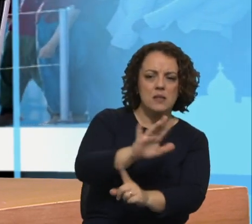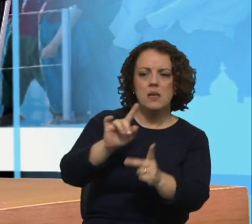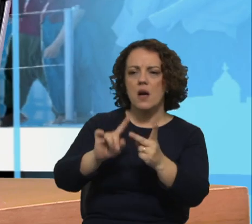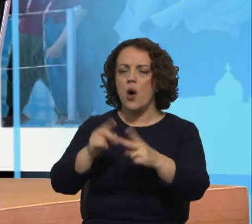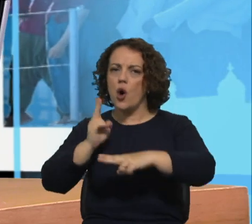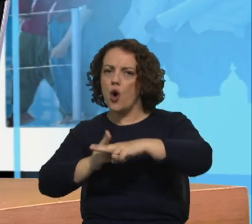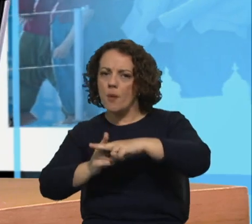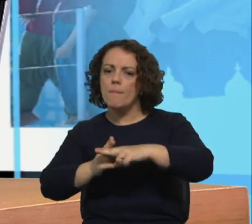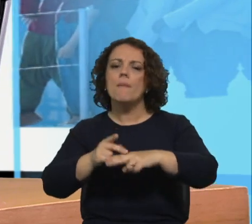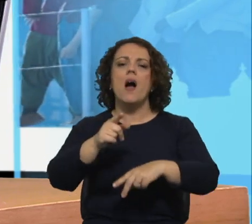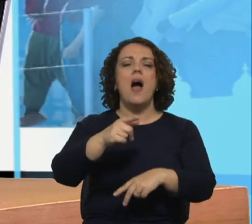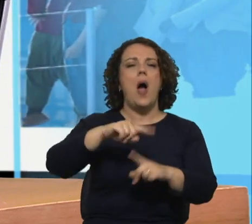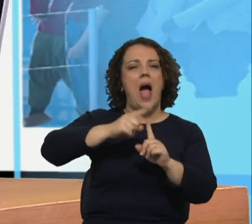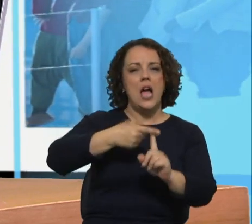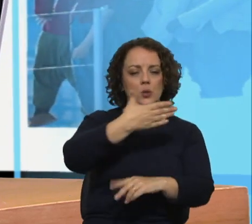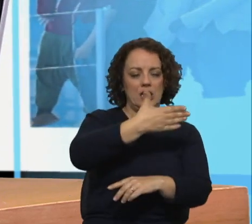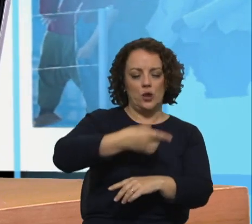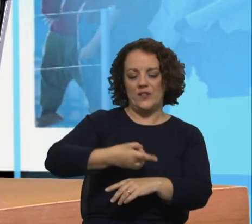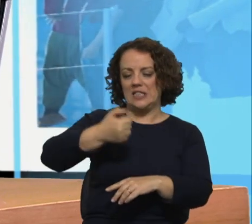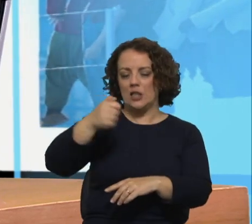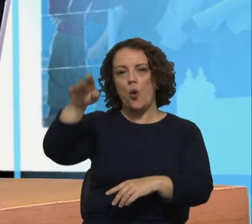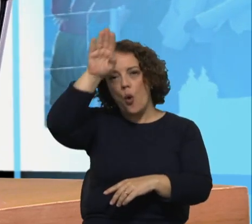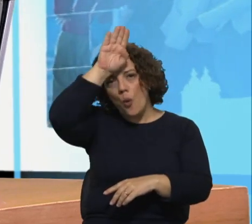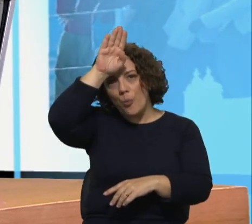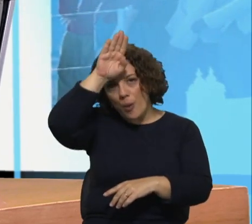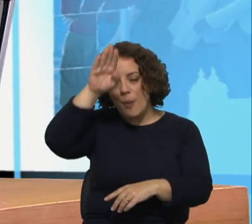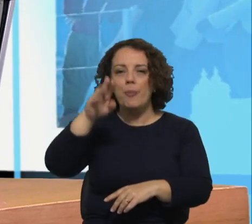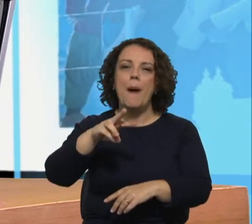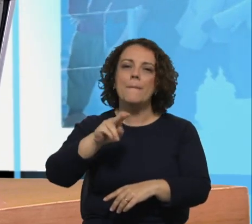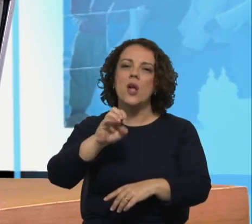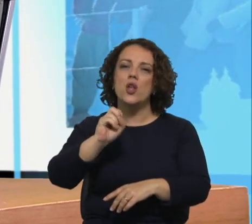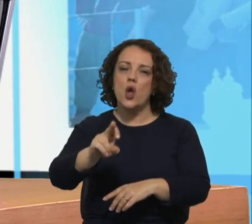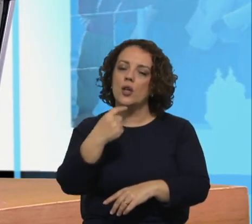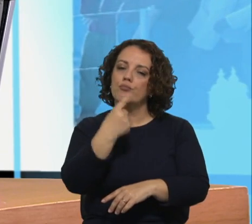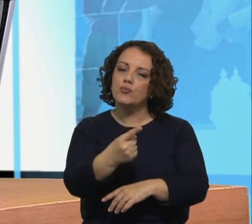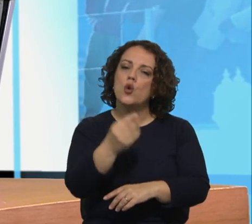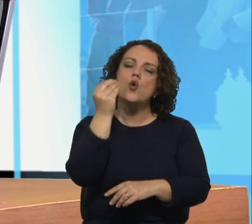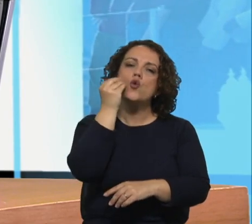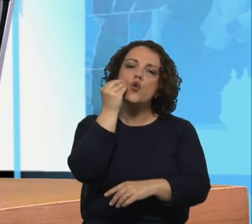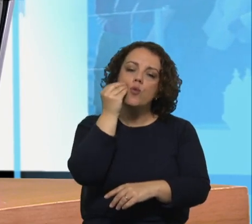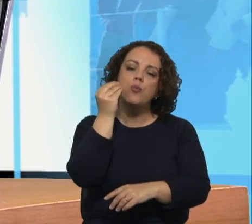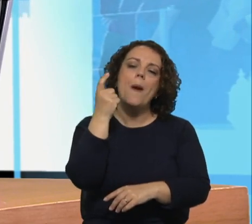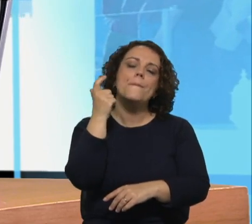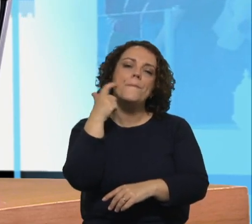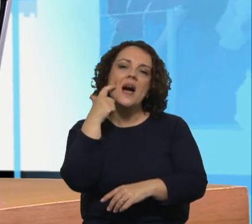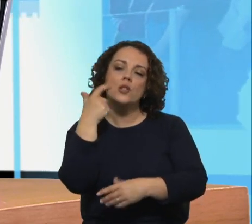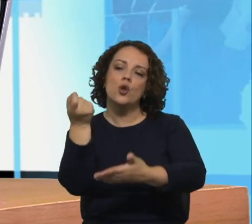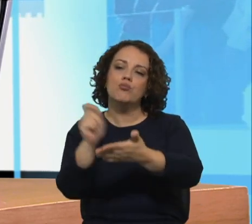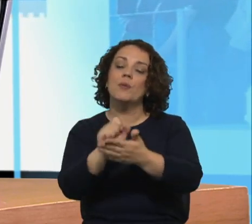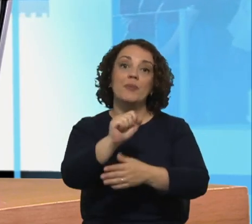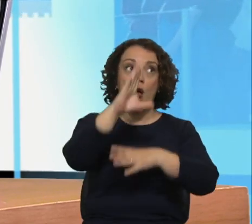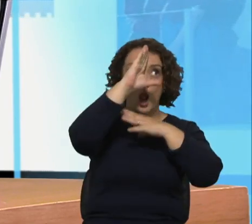resolver a coisa no ano 195, dizendo como é que se marca a Páscoa, portanto, o domingo mais próximo, a seguir à lua